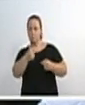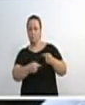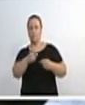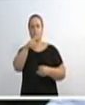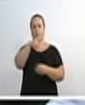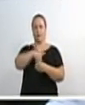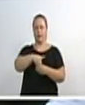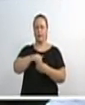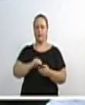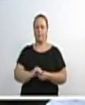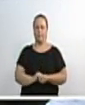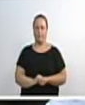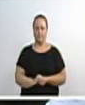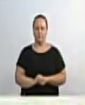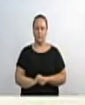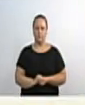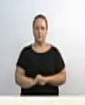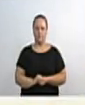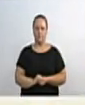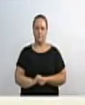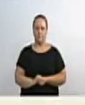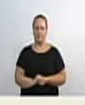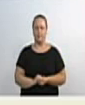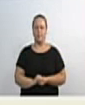Em votação.